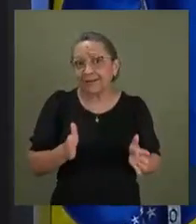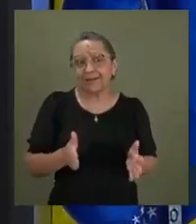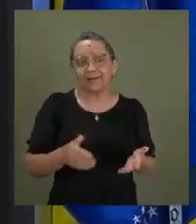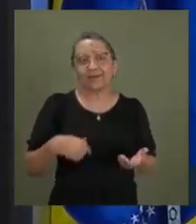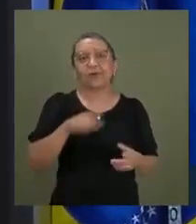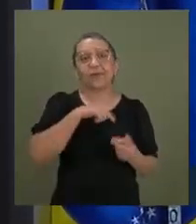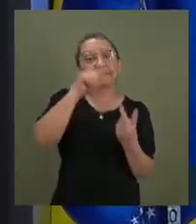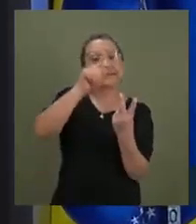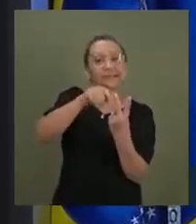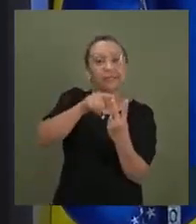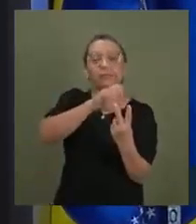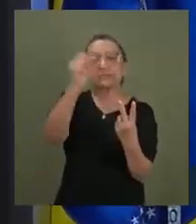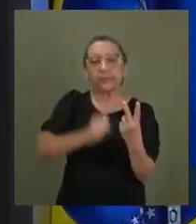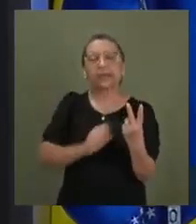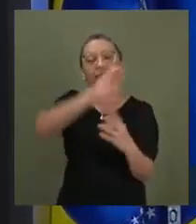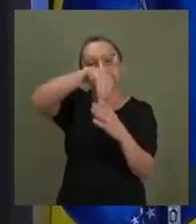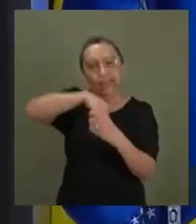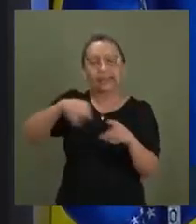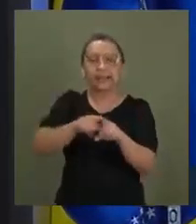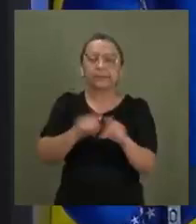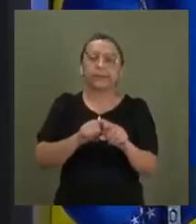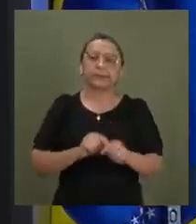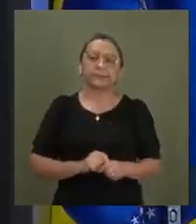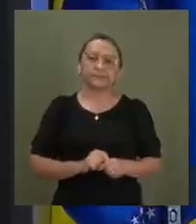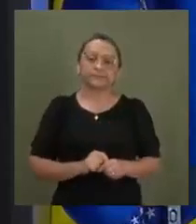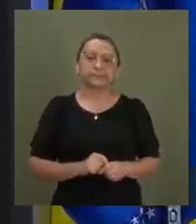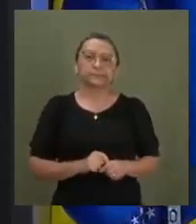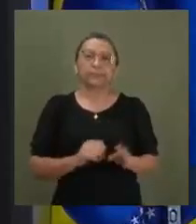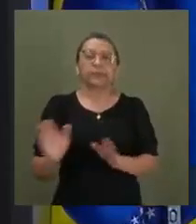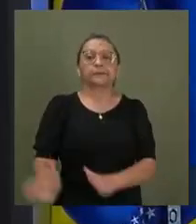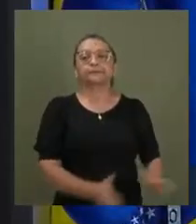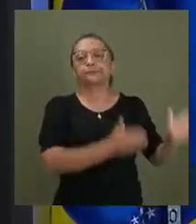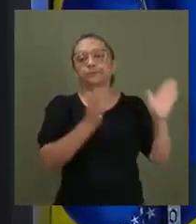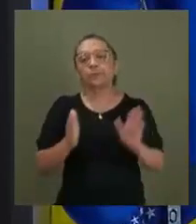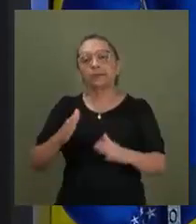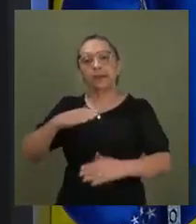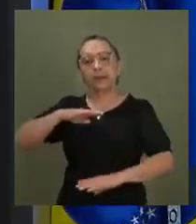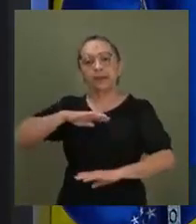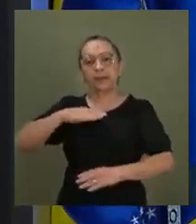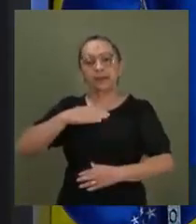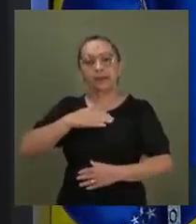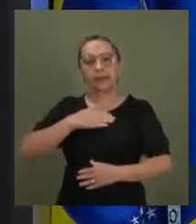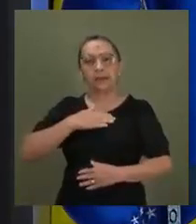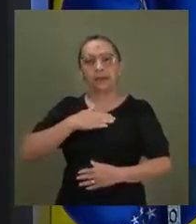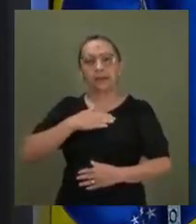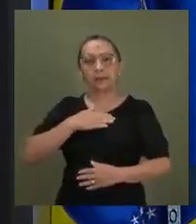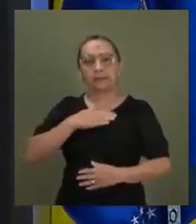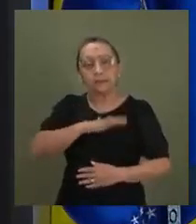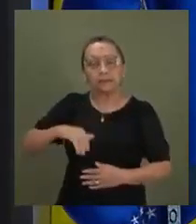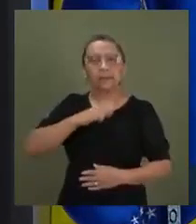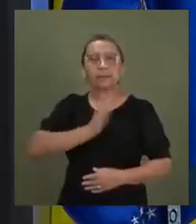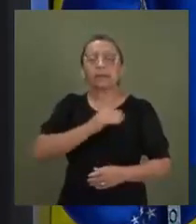proteína spike está colorada aqui também nas lâminas. Agora, da parte cardíaca, a